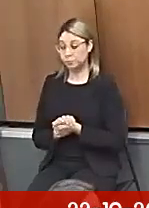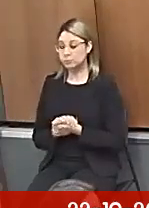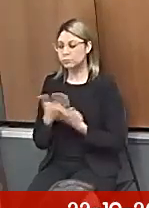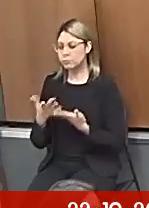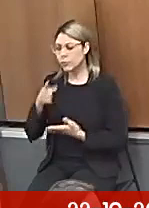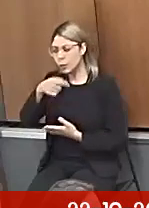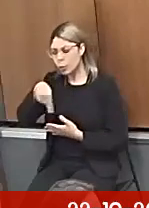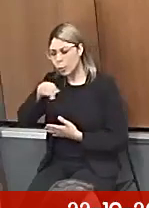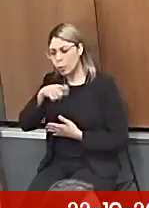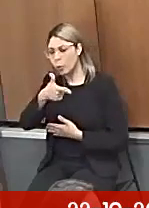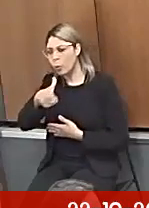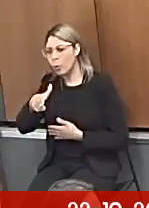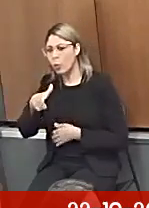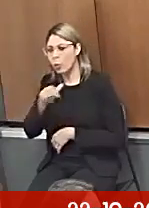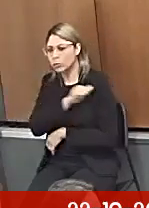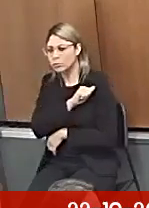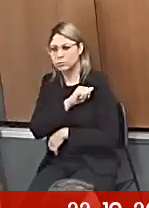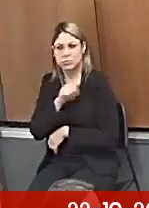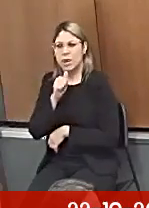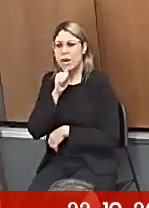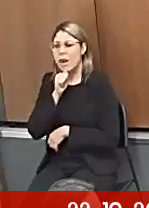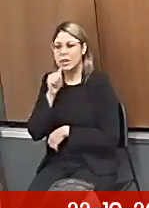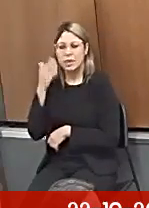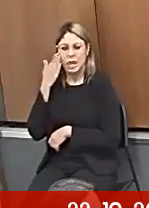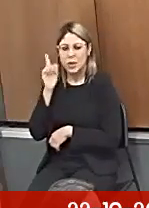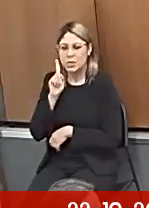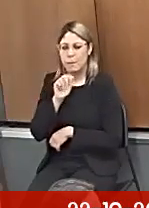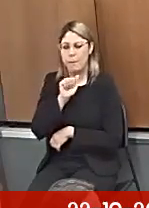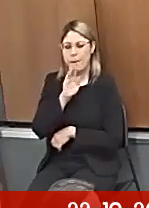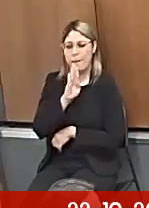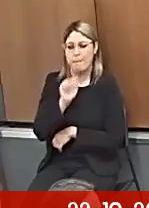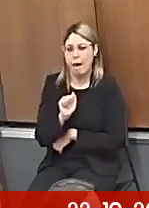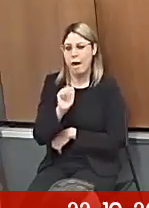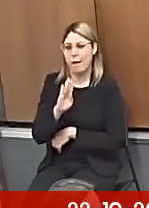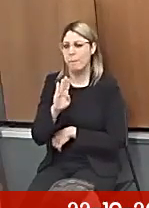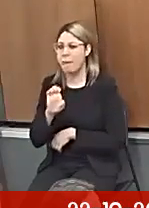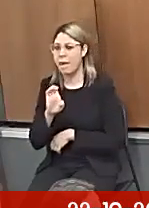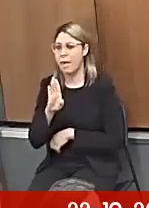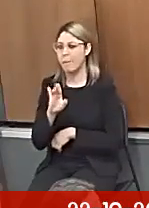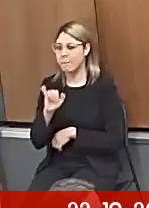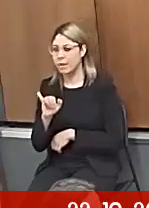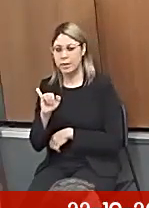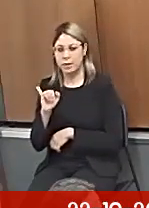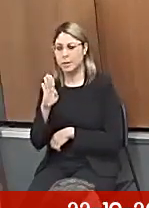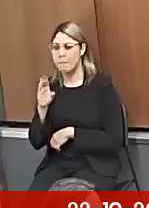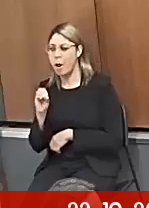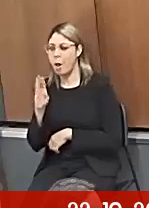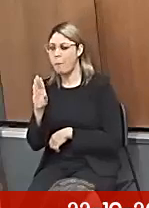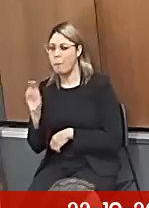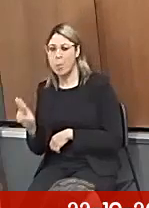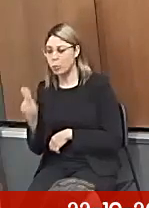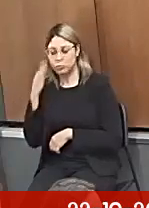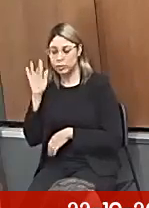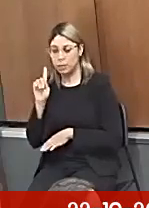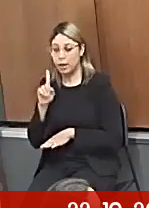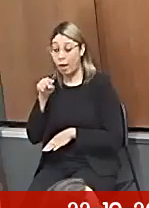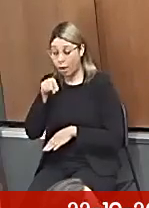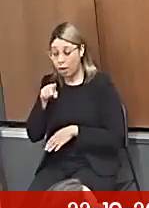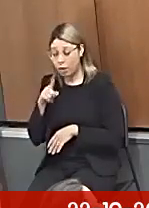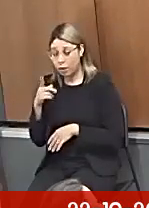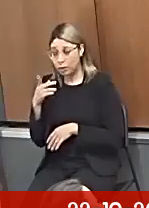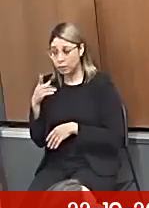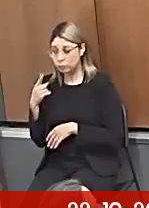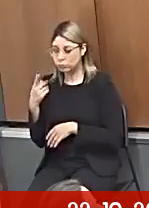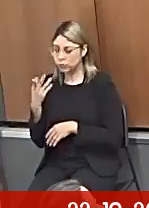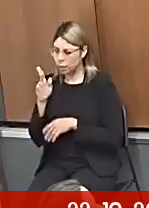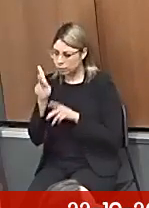os meninos não sabiam nem bá, bé, bi, bobu. E aí as mães falaram, vai na escola e pergunta o que, que você faz, né, para ele. E